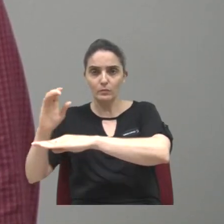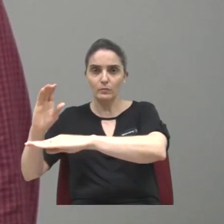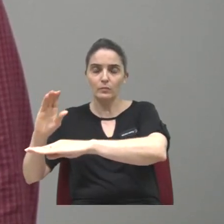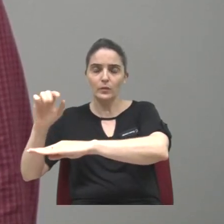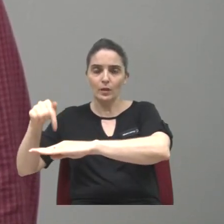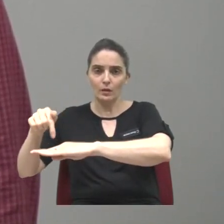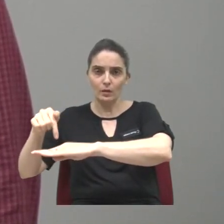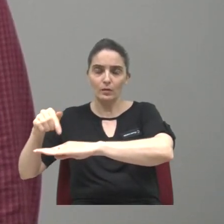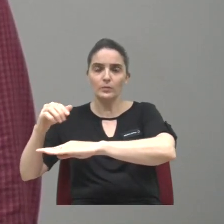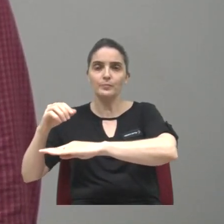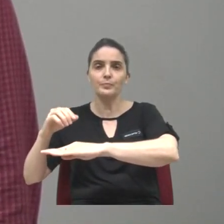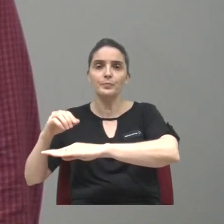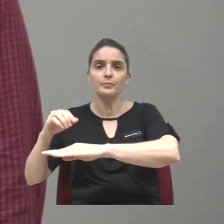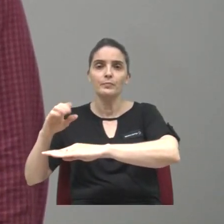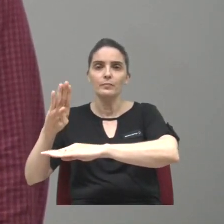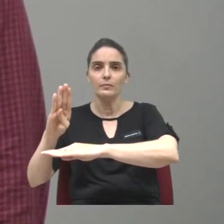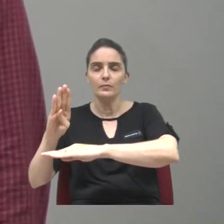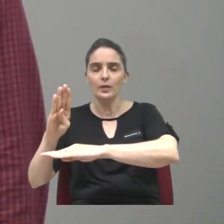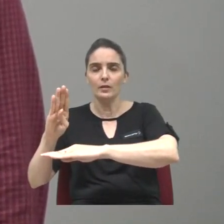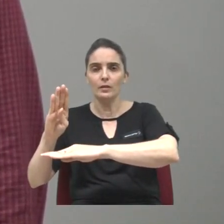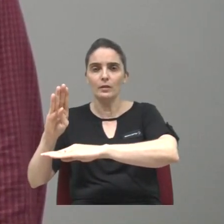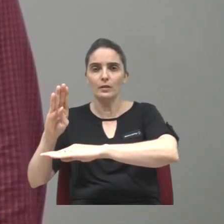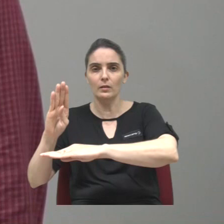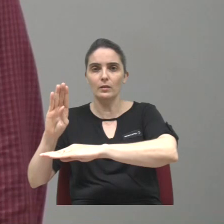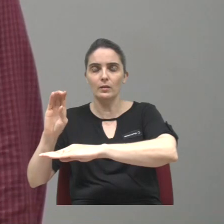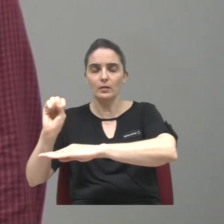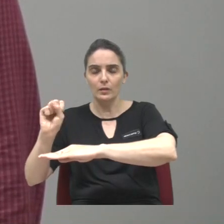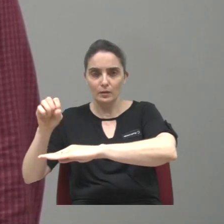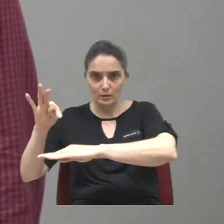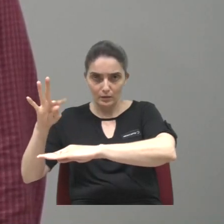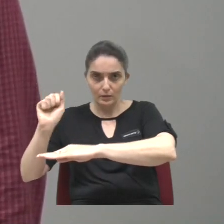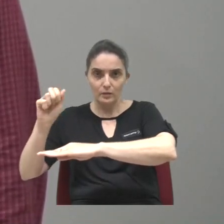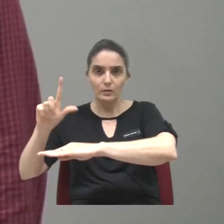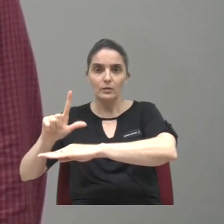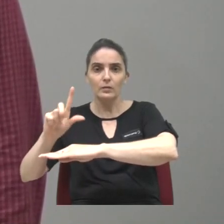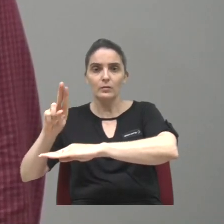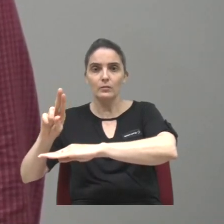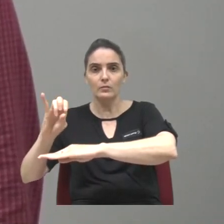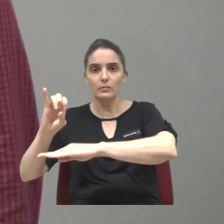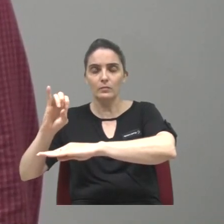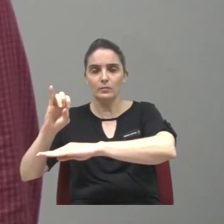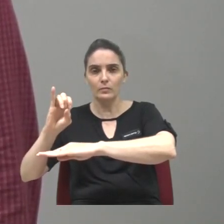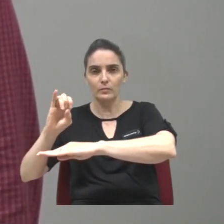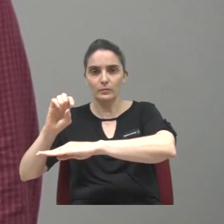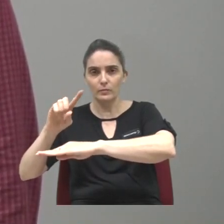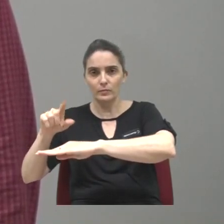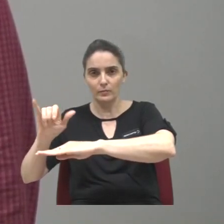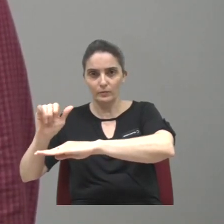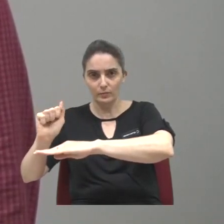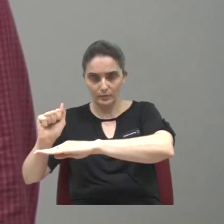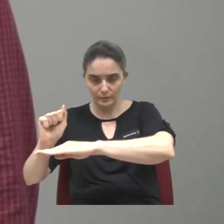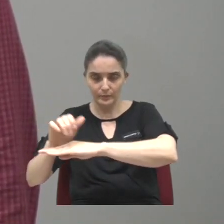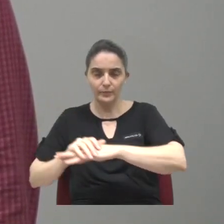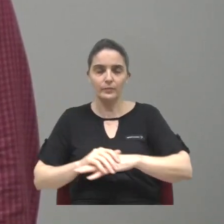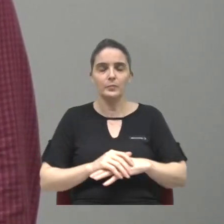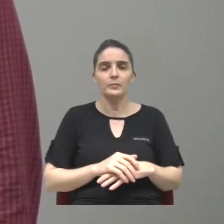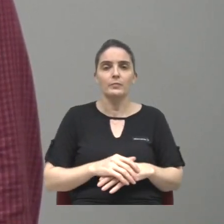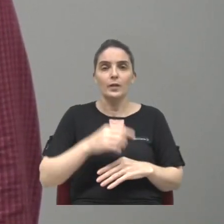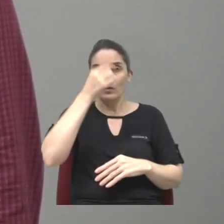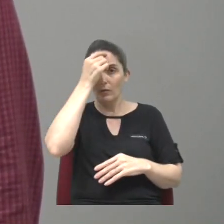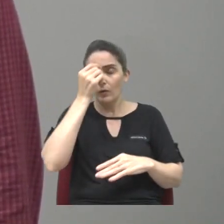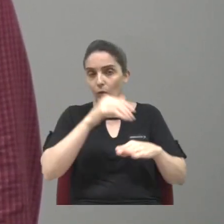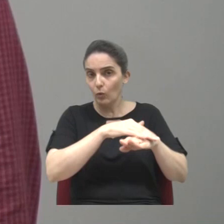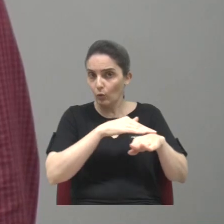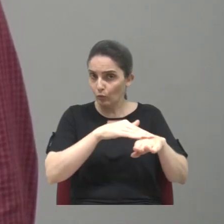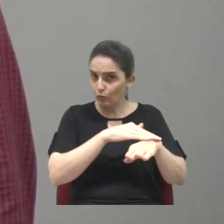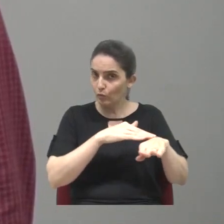que eu atendo essas mulheres. Então, eu já conversei com o Dr. Vitor, eu tenho 3, 4,